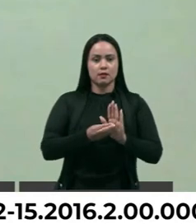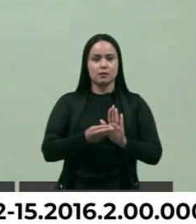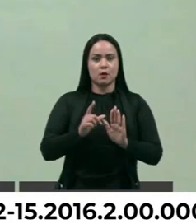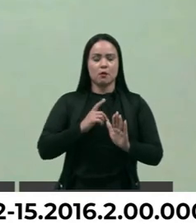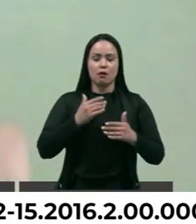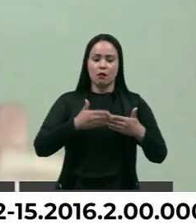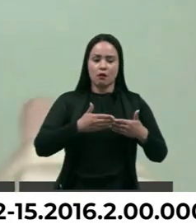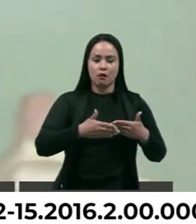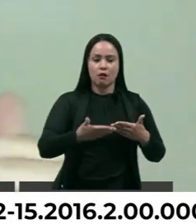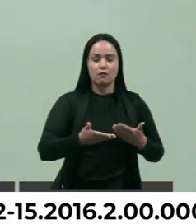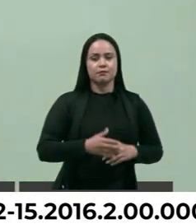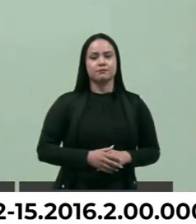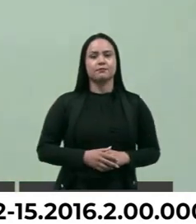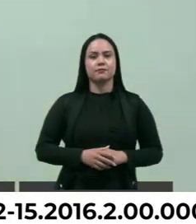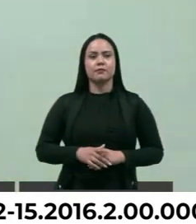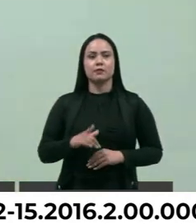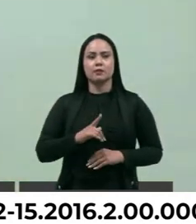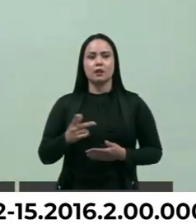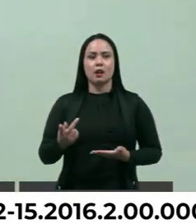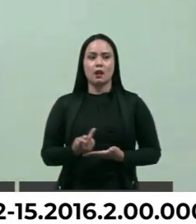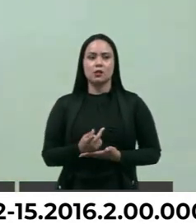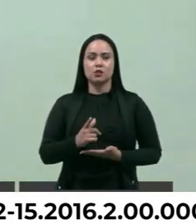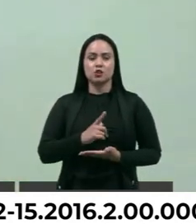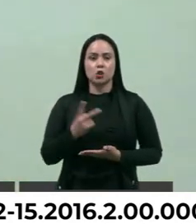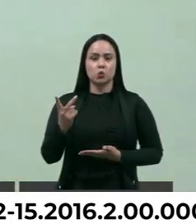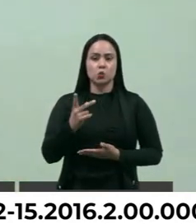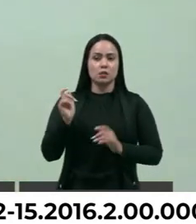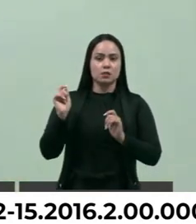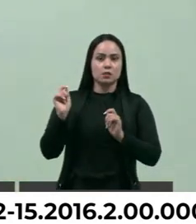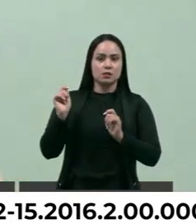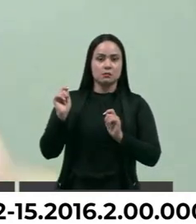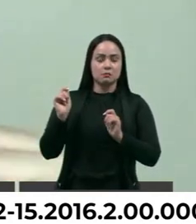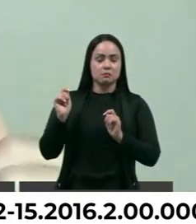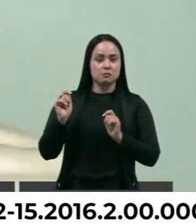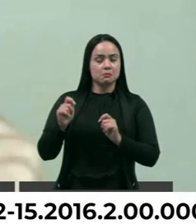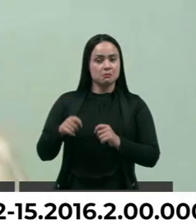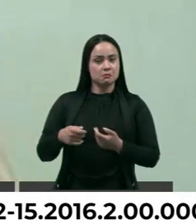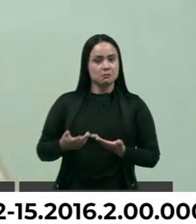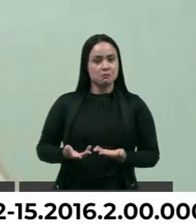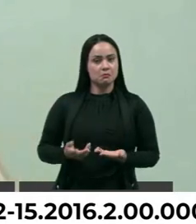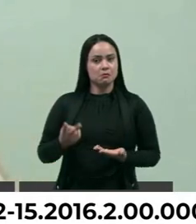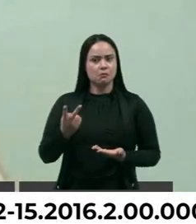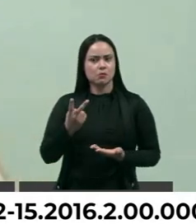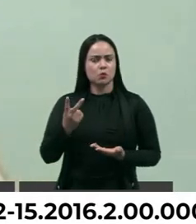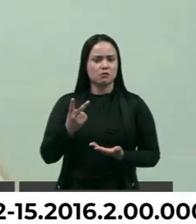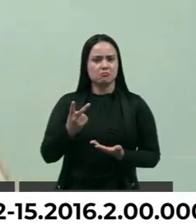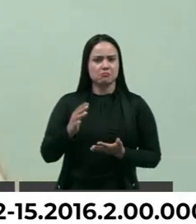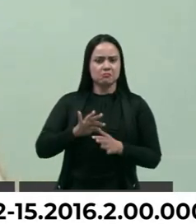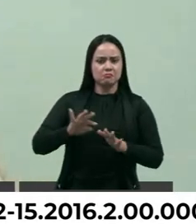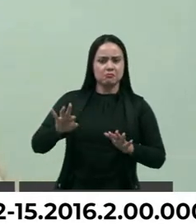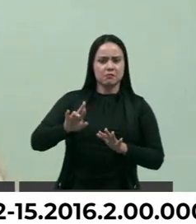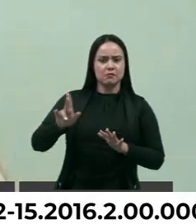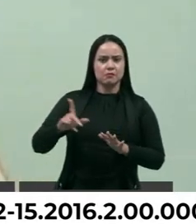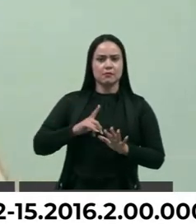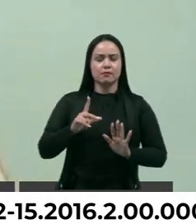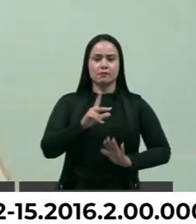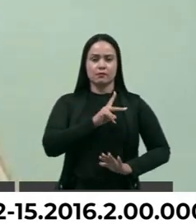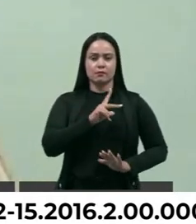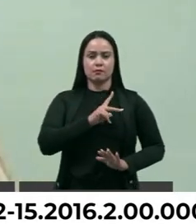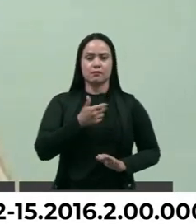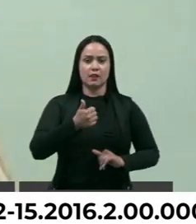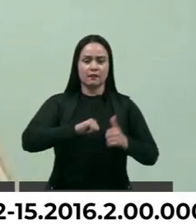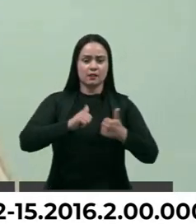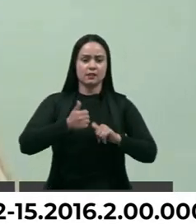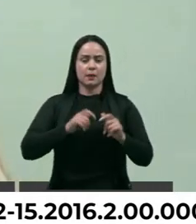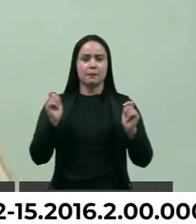gradual, a caso superada essas duas possibilidades, essas exceções. Particularmente quanto à avaliação